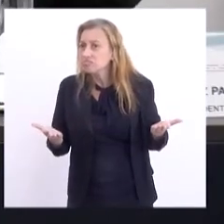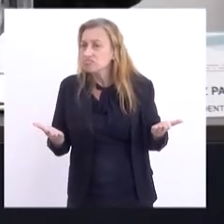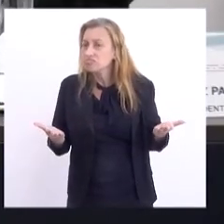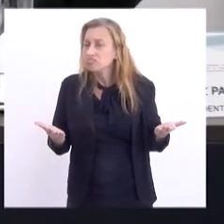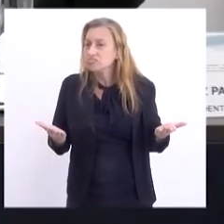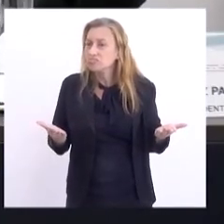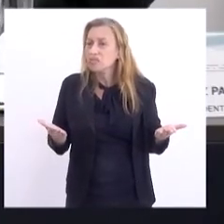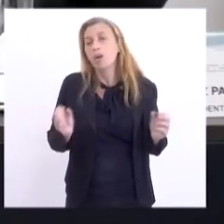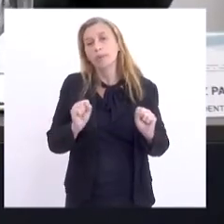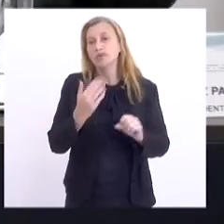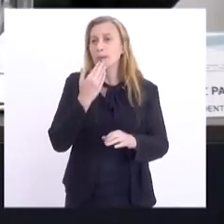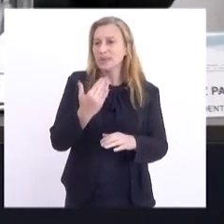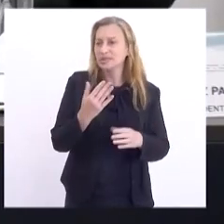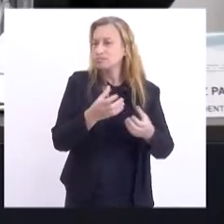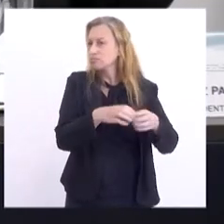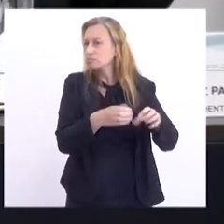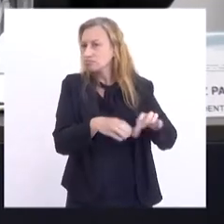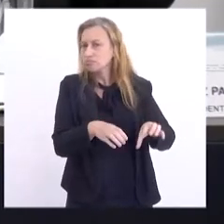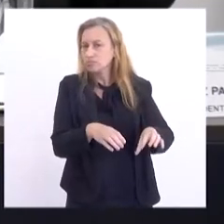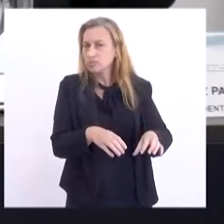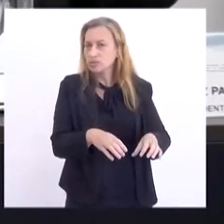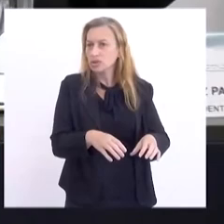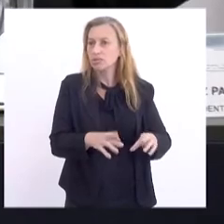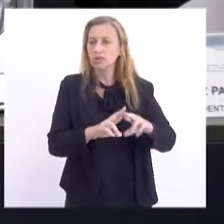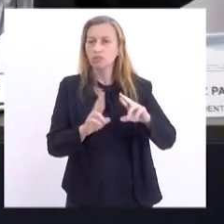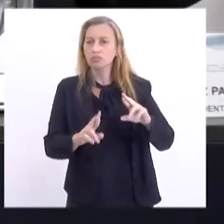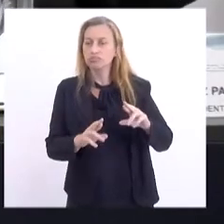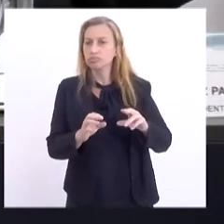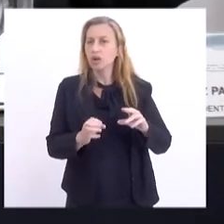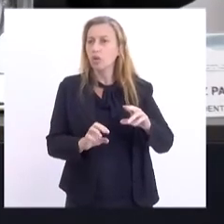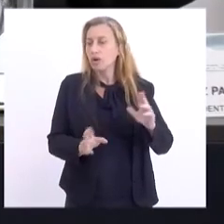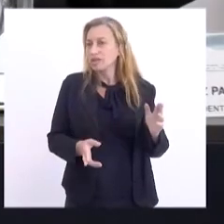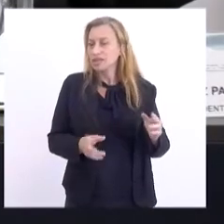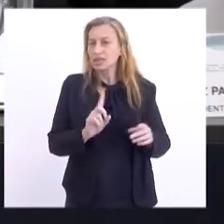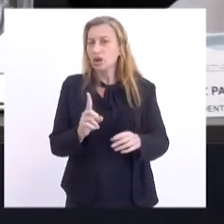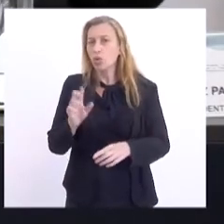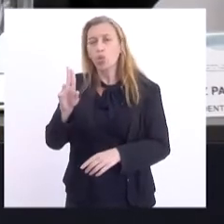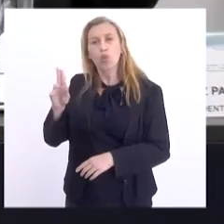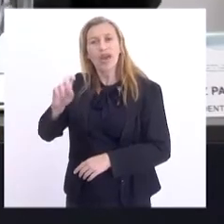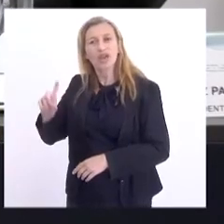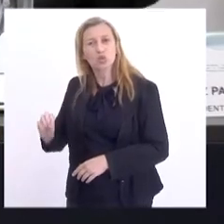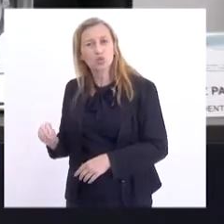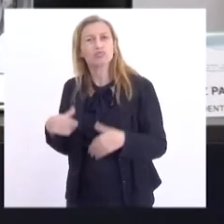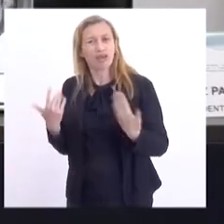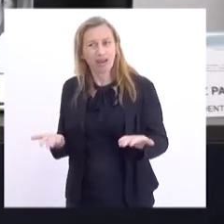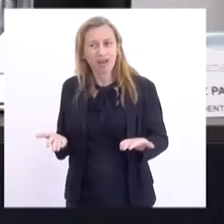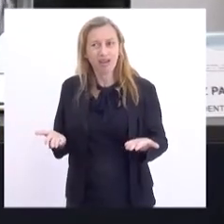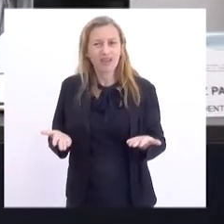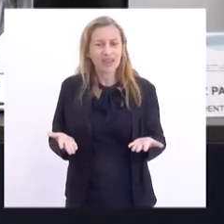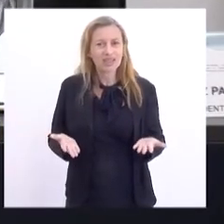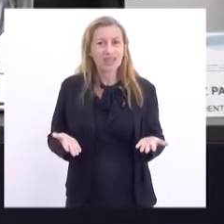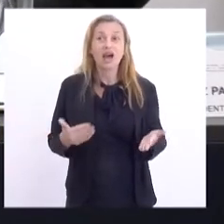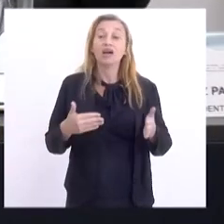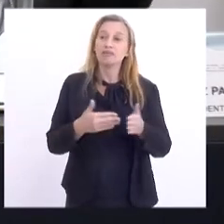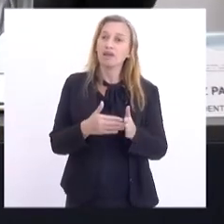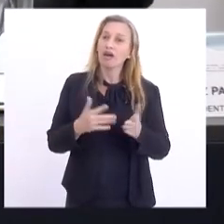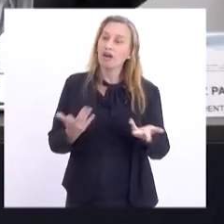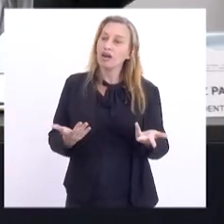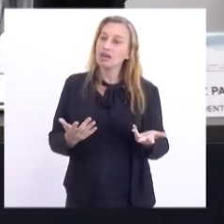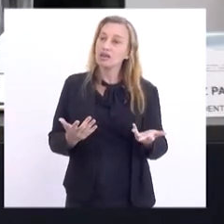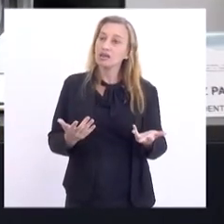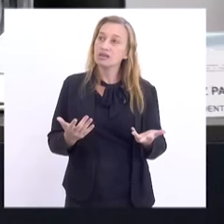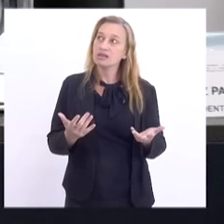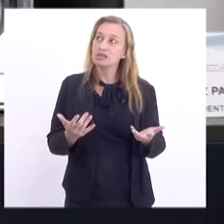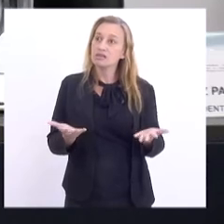ela pode pedir o concurso qual concurso vai ser na UERJ né não vai ser mais um eso até esse nível